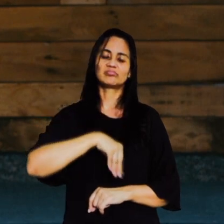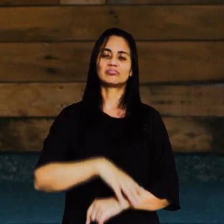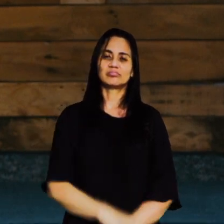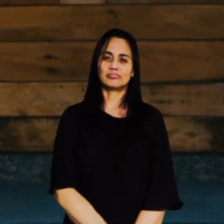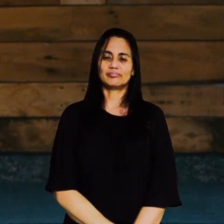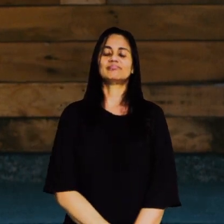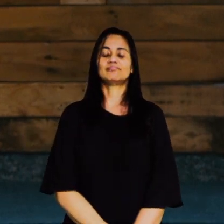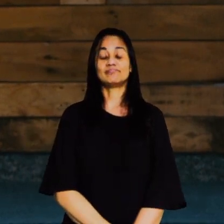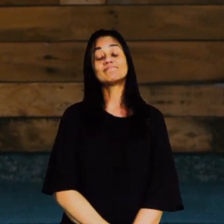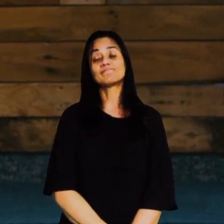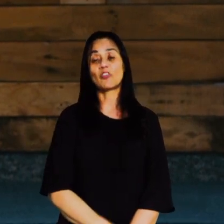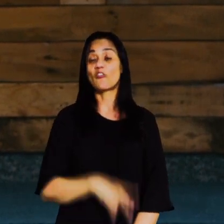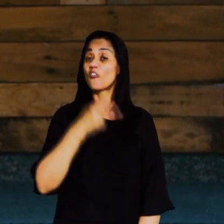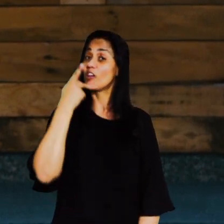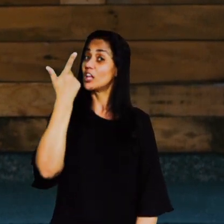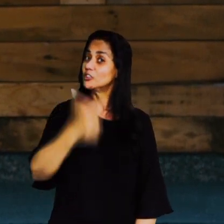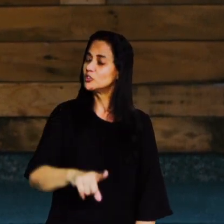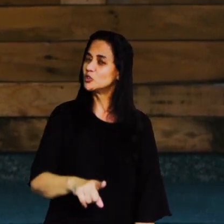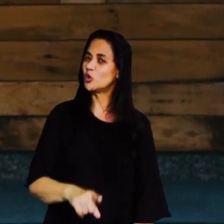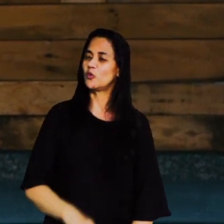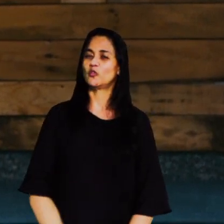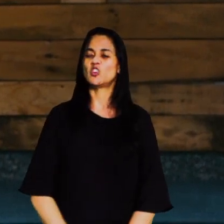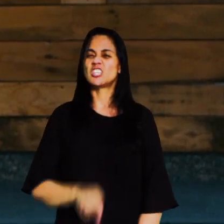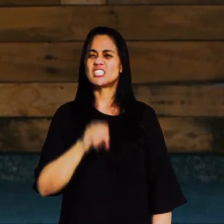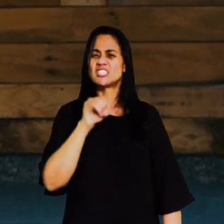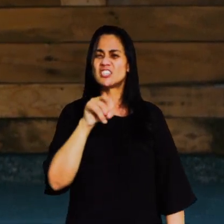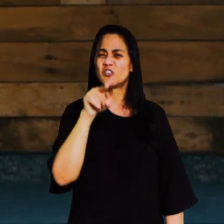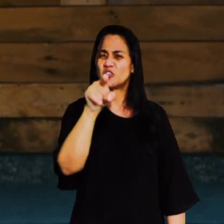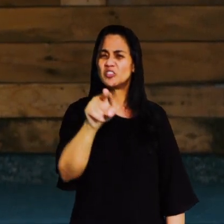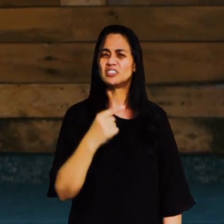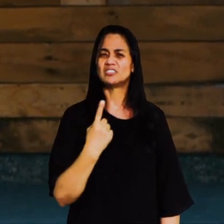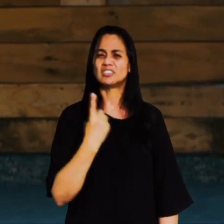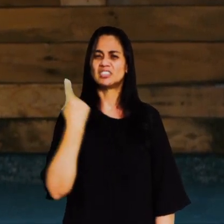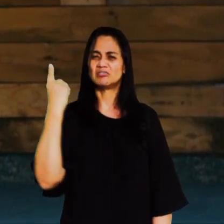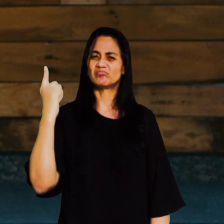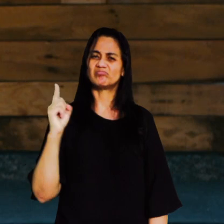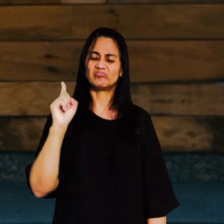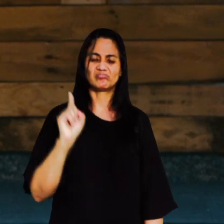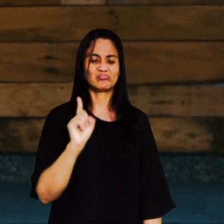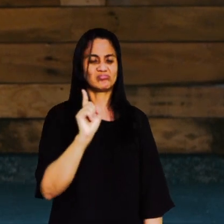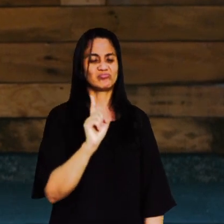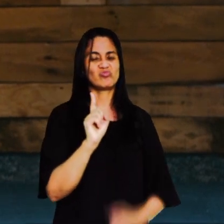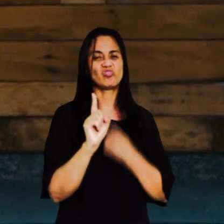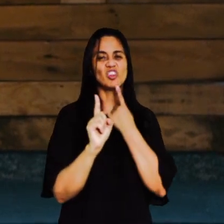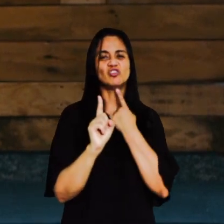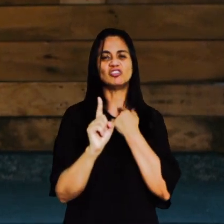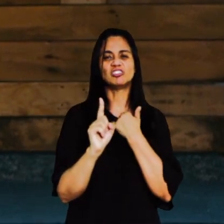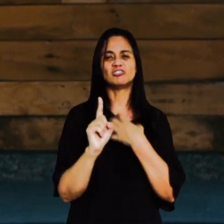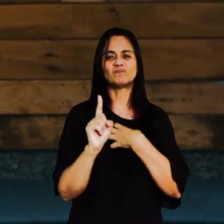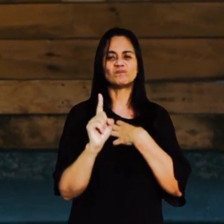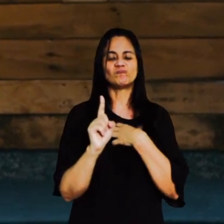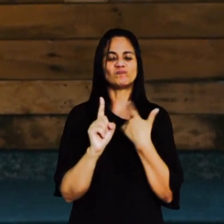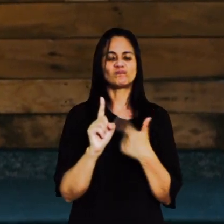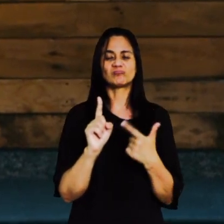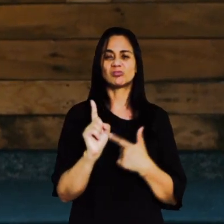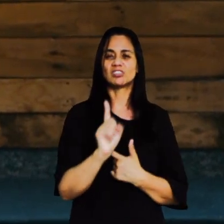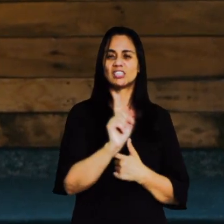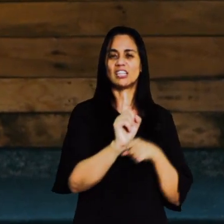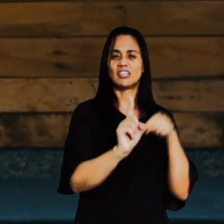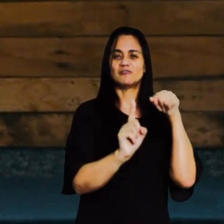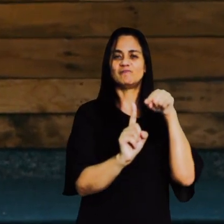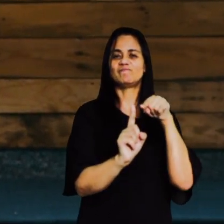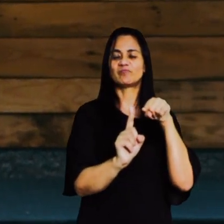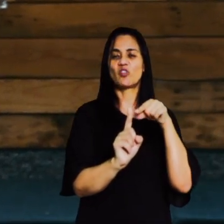Vou falar de novo. Quando ir à igreja se torna um problema, algo está errado. Ir à